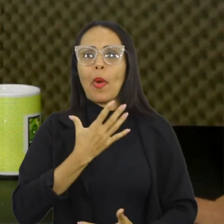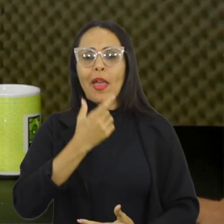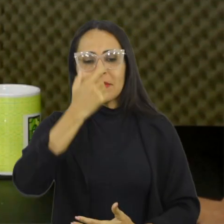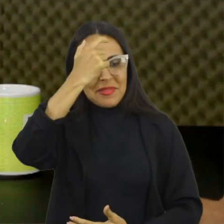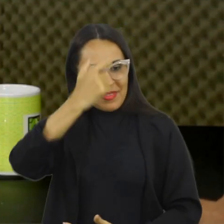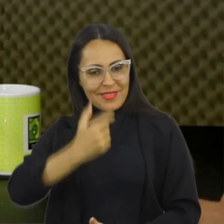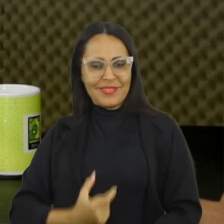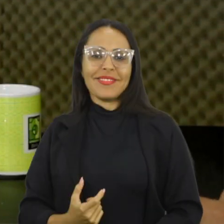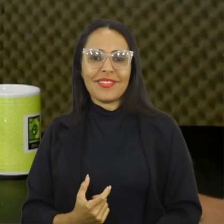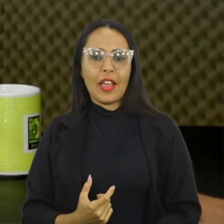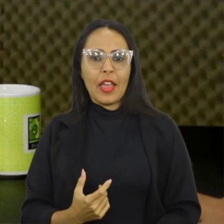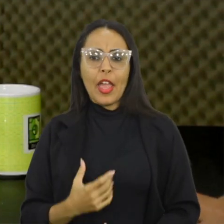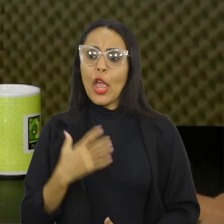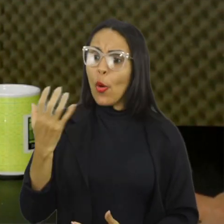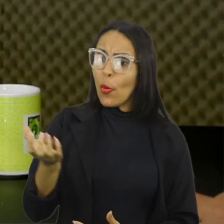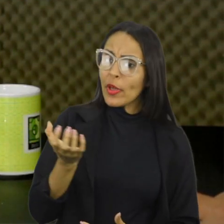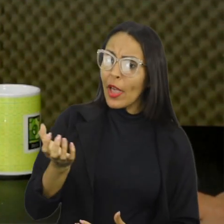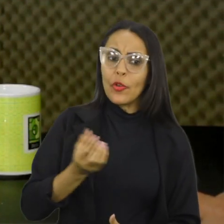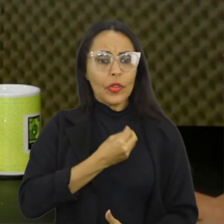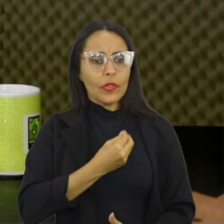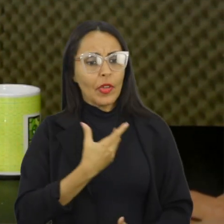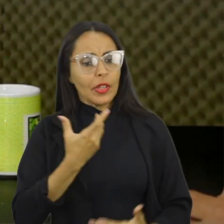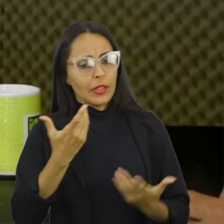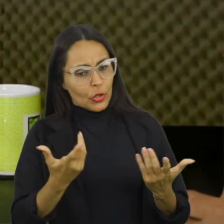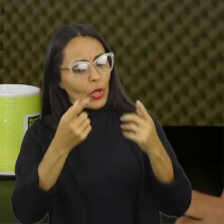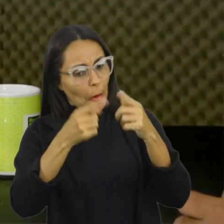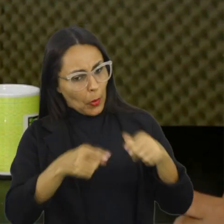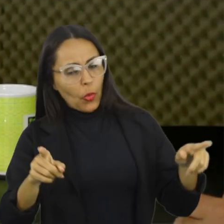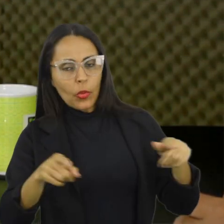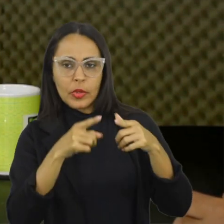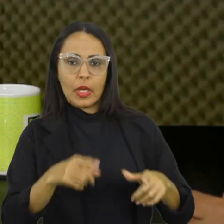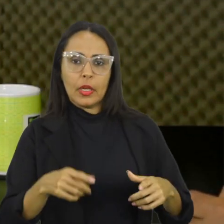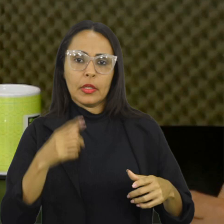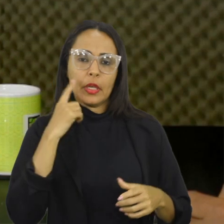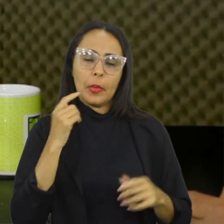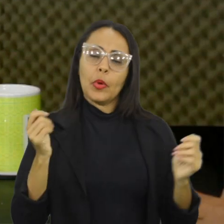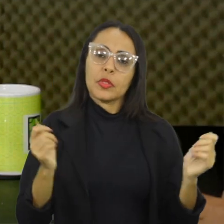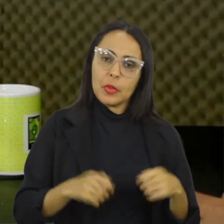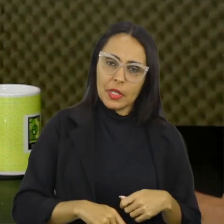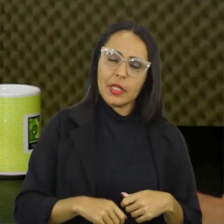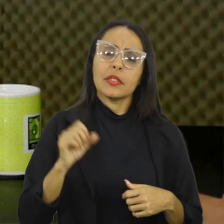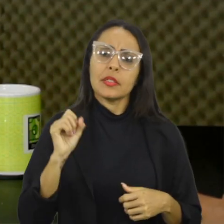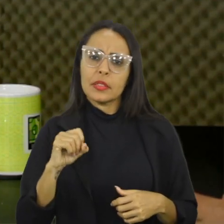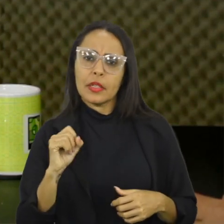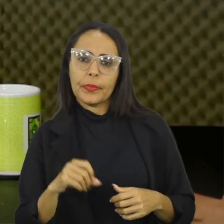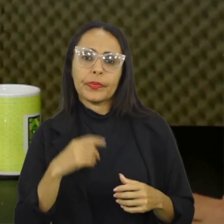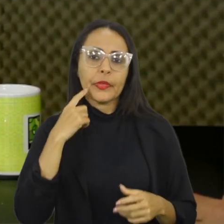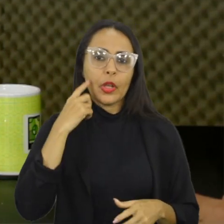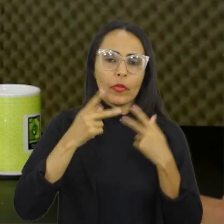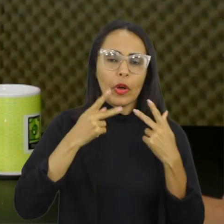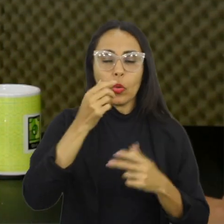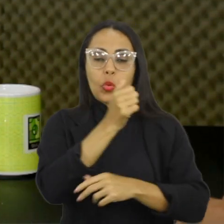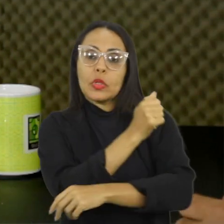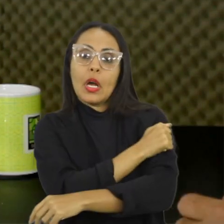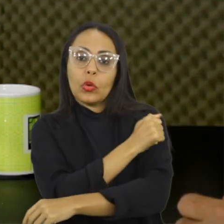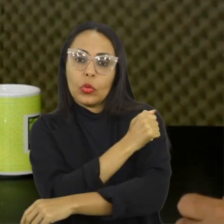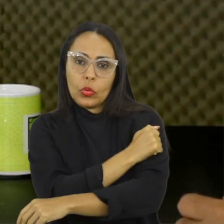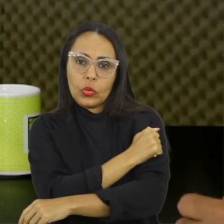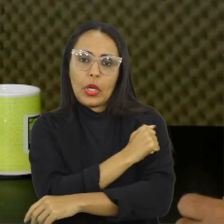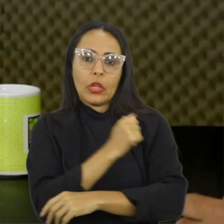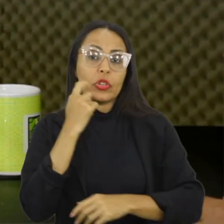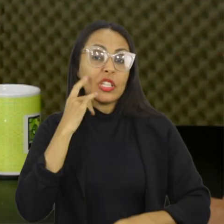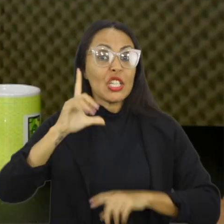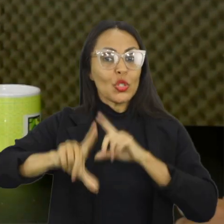Eu gosto disso. Eu quero viver disso. Se houver possibilidade, eu quero viver disso. Inclusive, eu falo com meus alunos sobre a